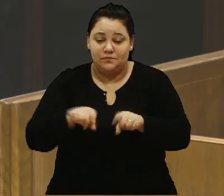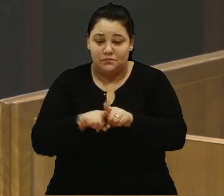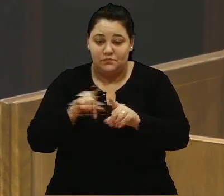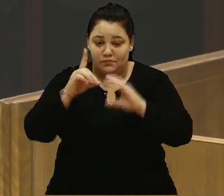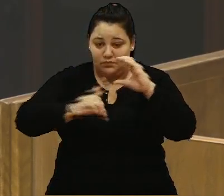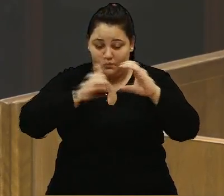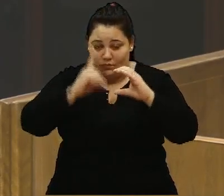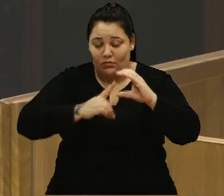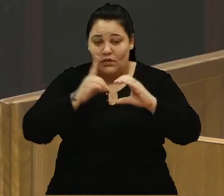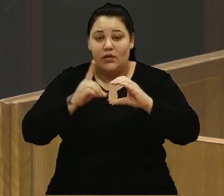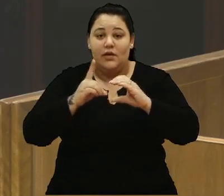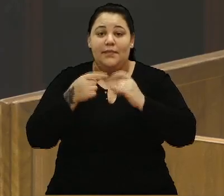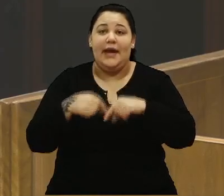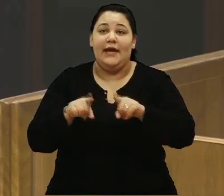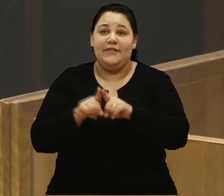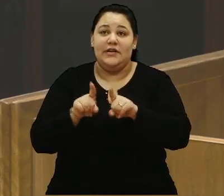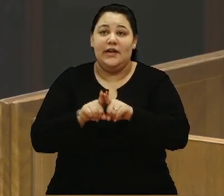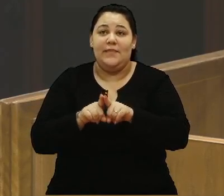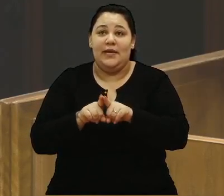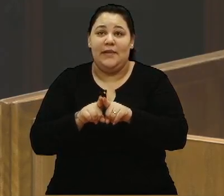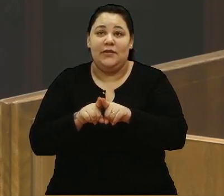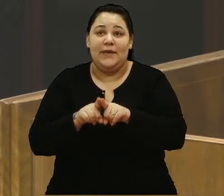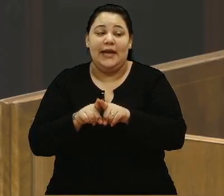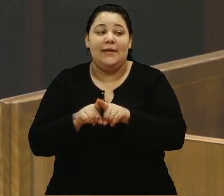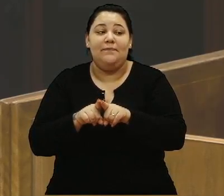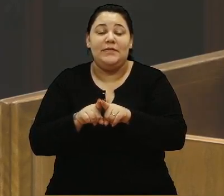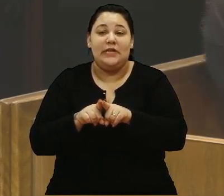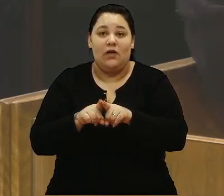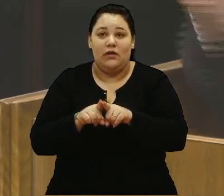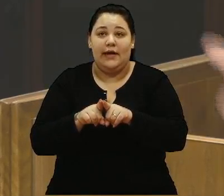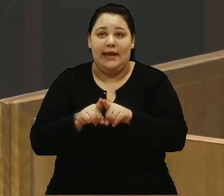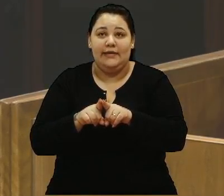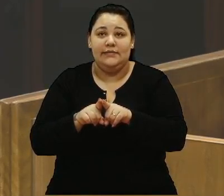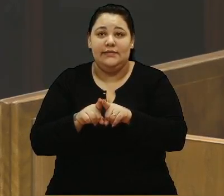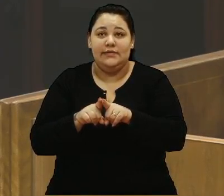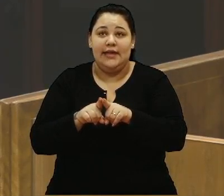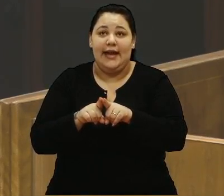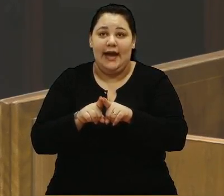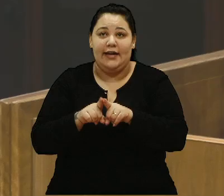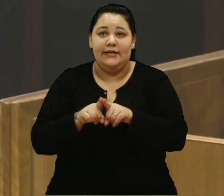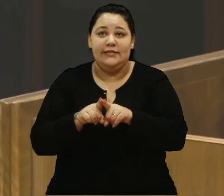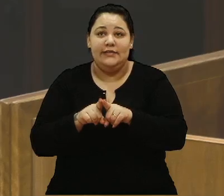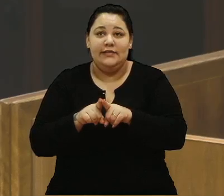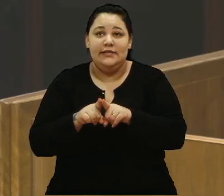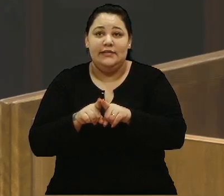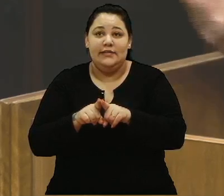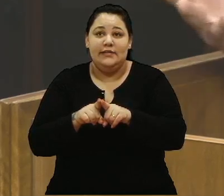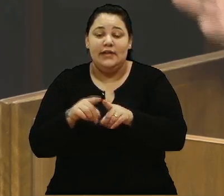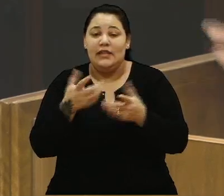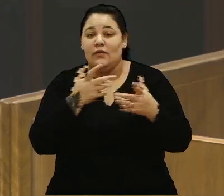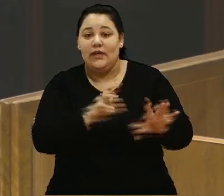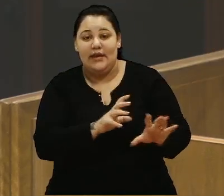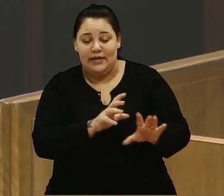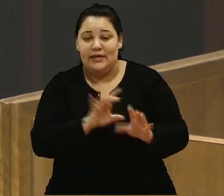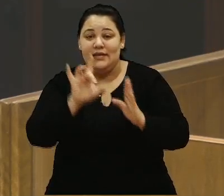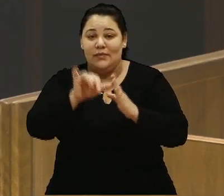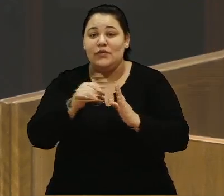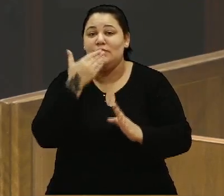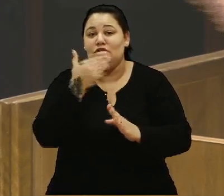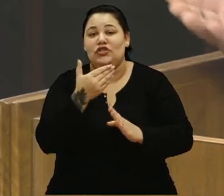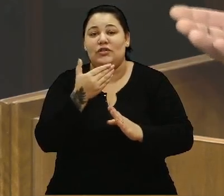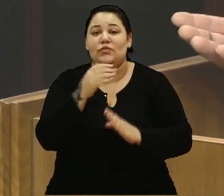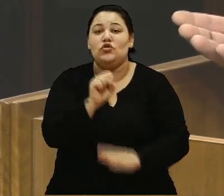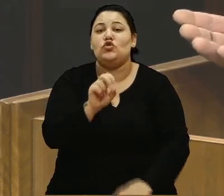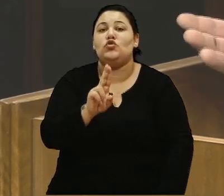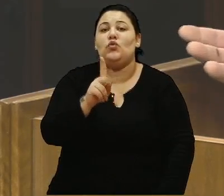que algum partidinho, né, de minoria não queira recorrer depois para o Supremo, né?